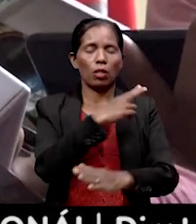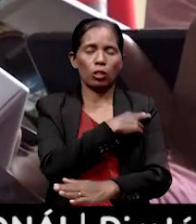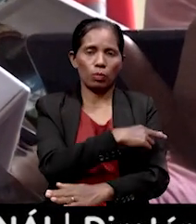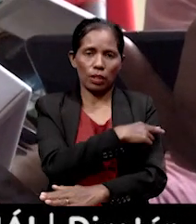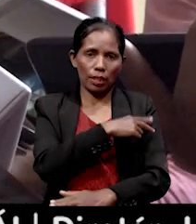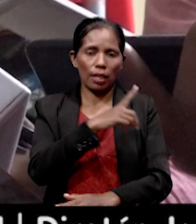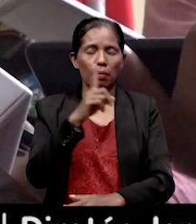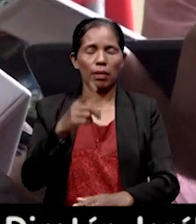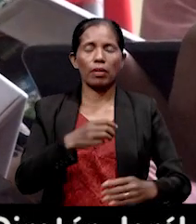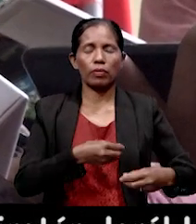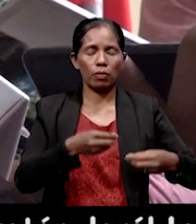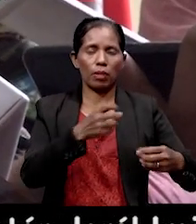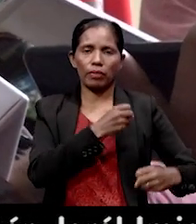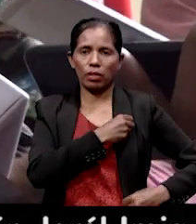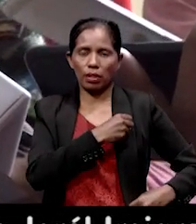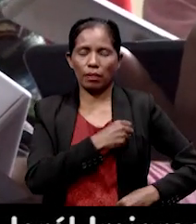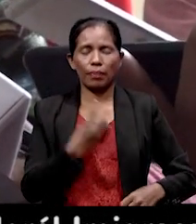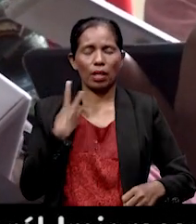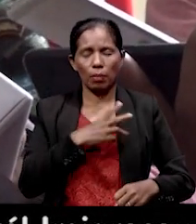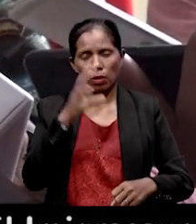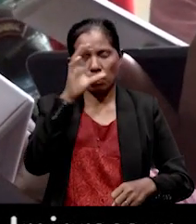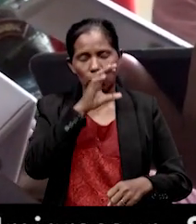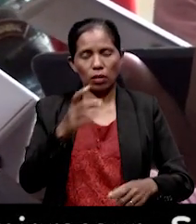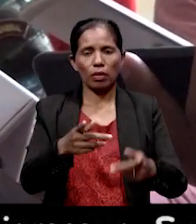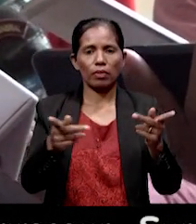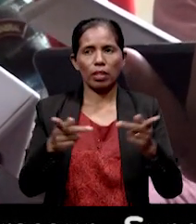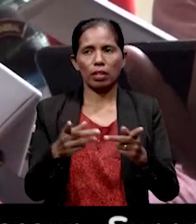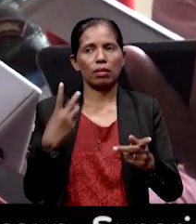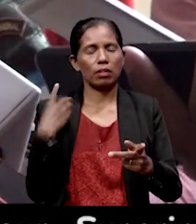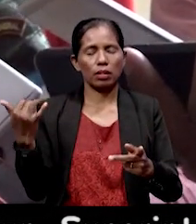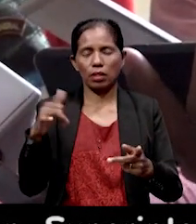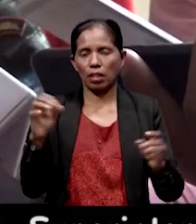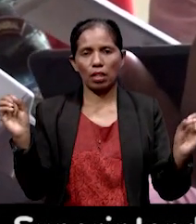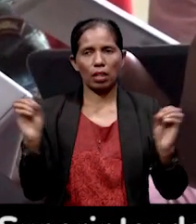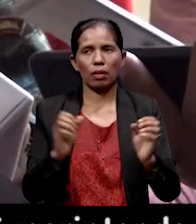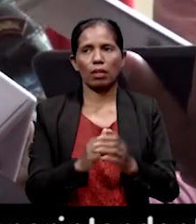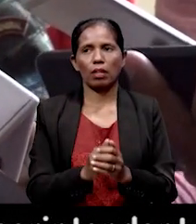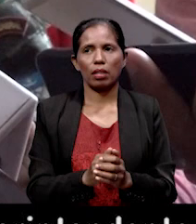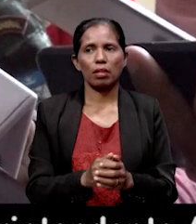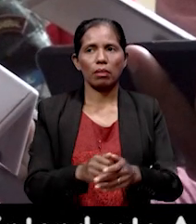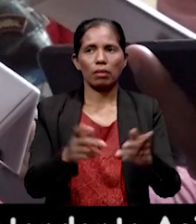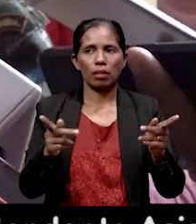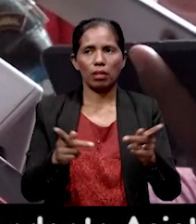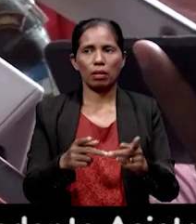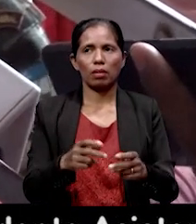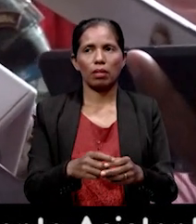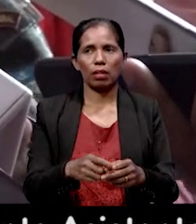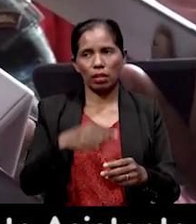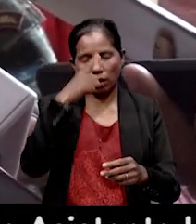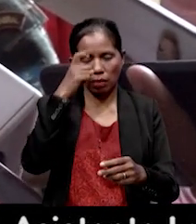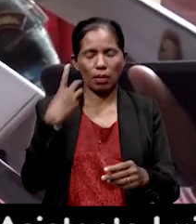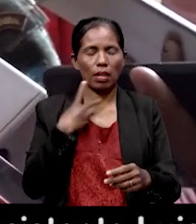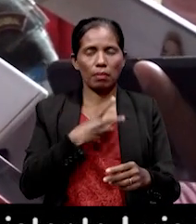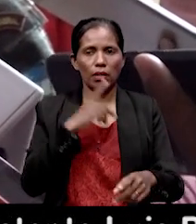E agora buka fati. Ami hatudu lani ni lakoi. Sira lakoi tamba dia ni bane obra portugues sirne pa ami label hatuta